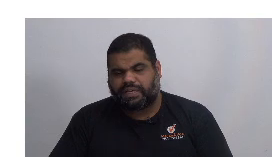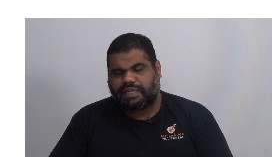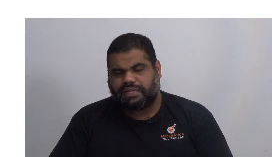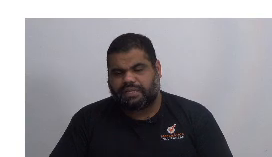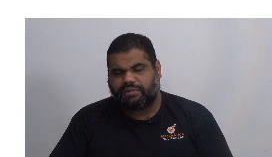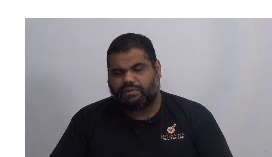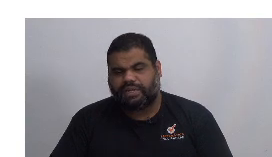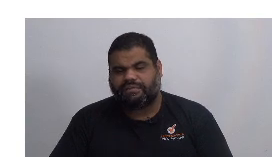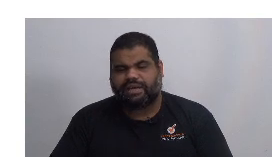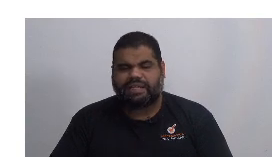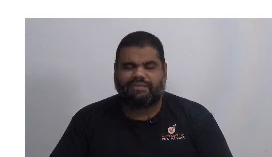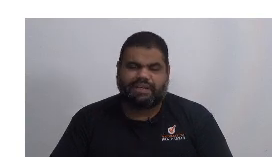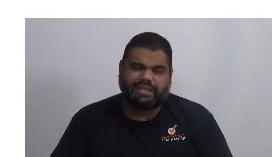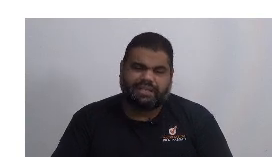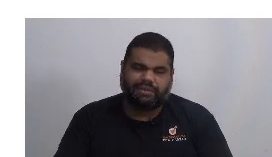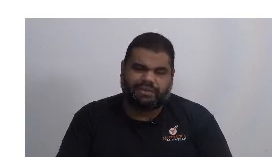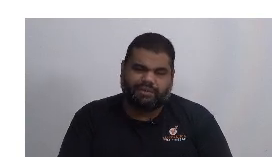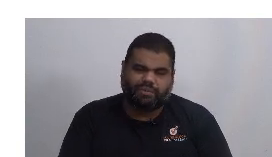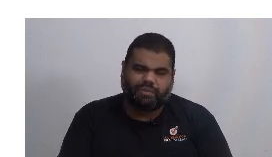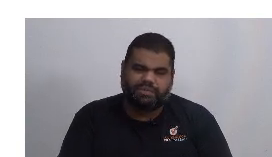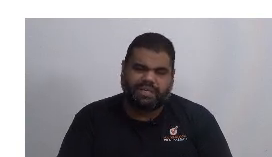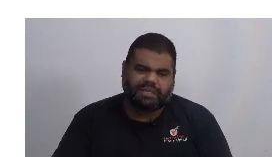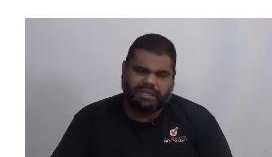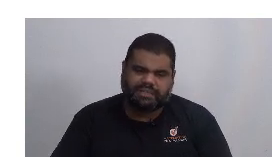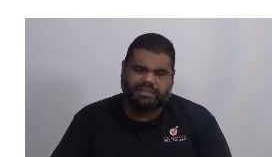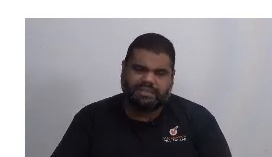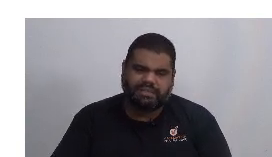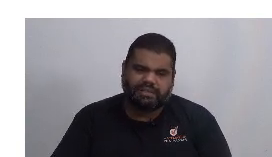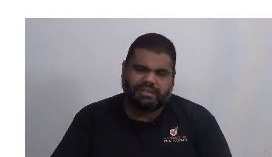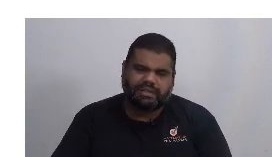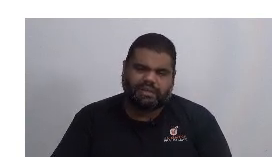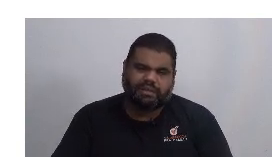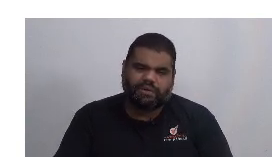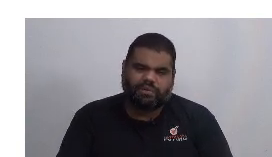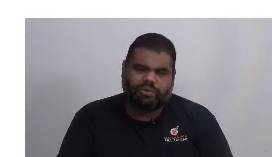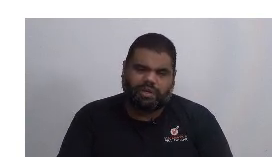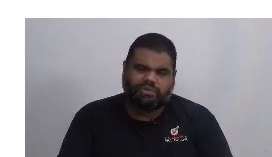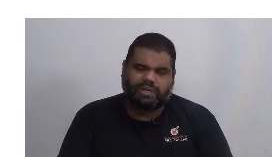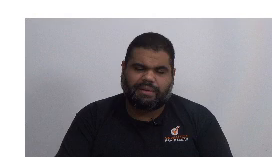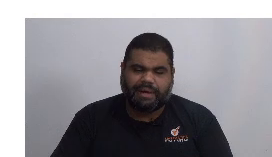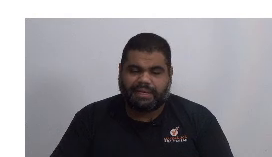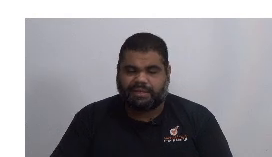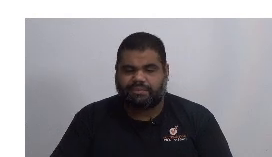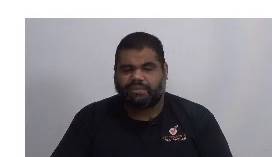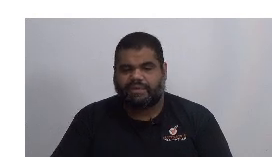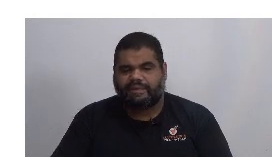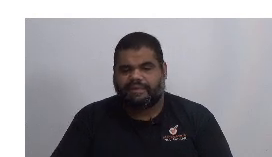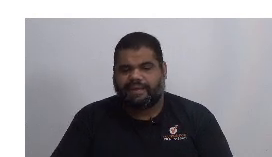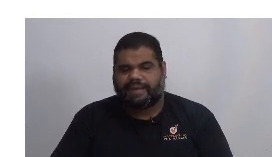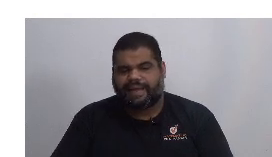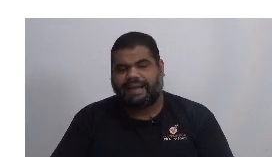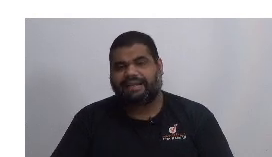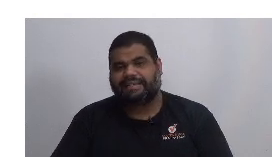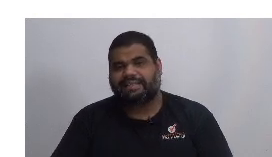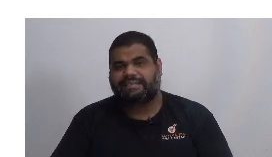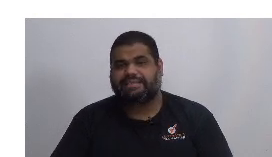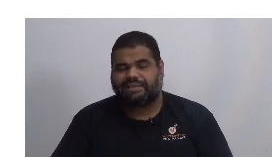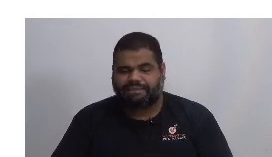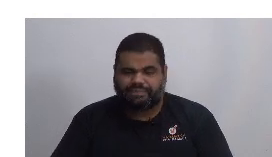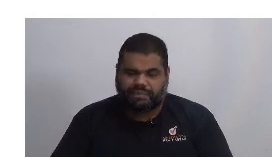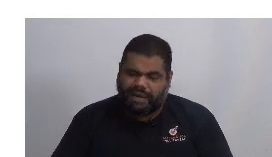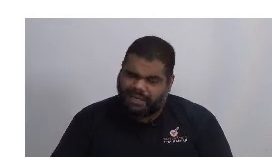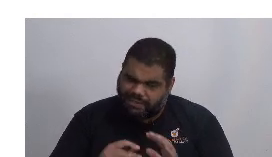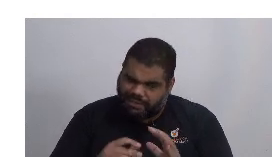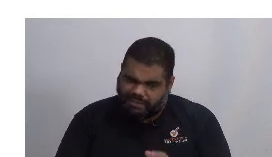Verdadeiro com verdadeiro no E vai dar verdadeiro. Então, com certeza, o nosso gabarito é a letra